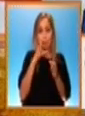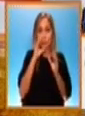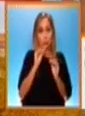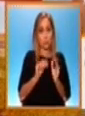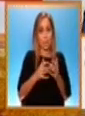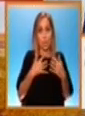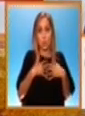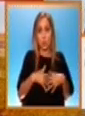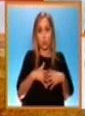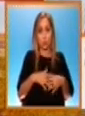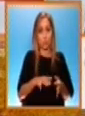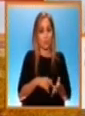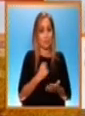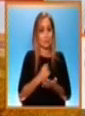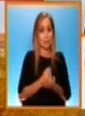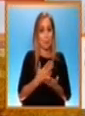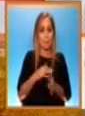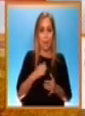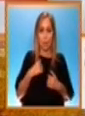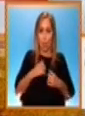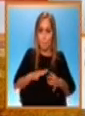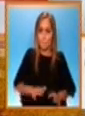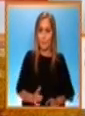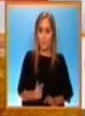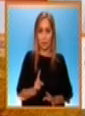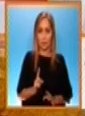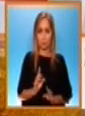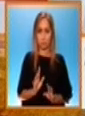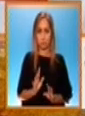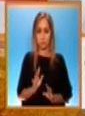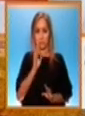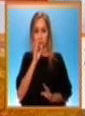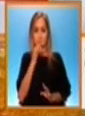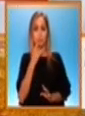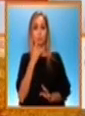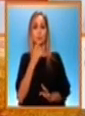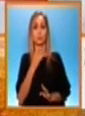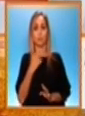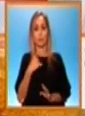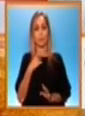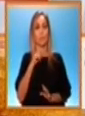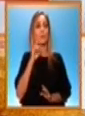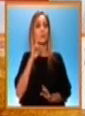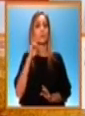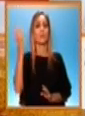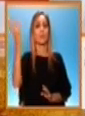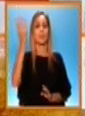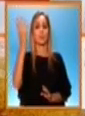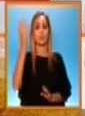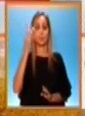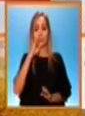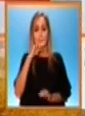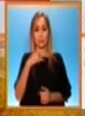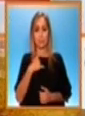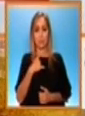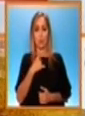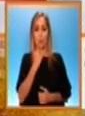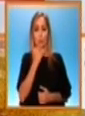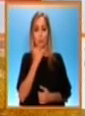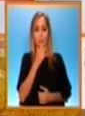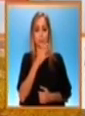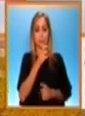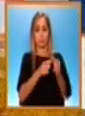mas nem isso nos faz parar. E se tu me perguntares, dentro daquilo que eu defendo na cultura, se até a mim me agrada dizer a